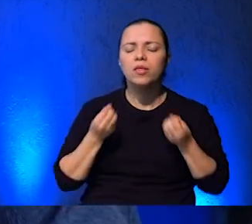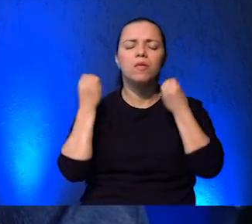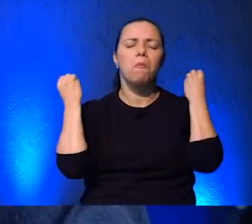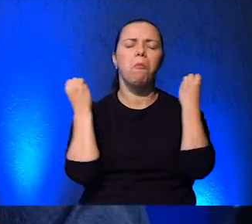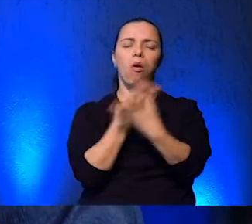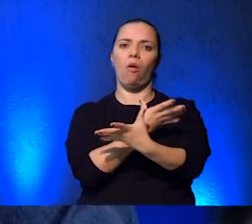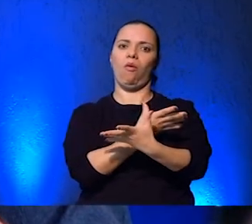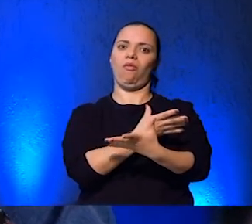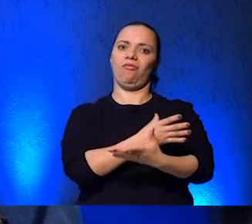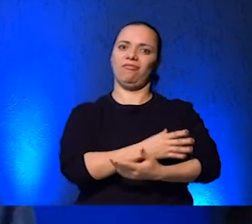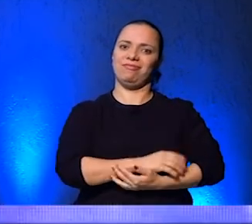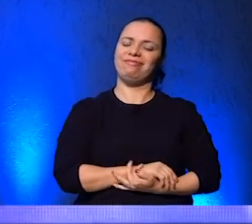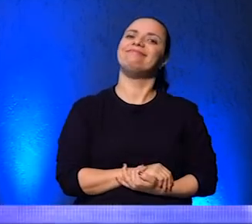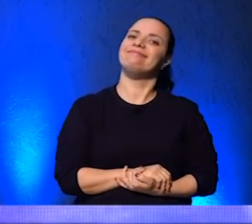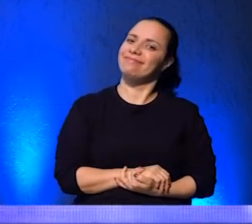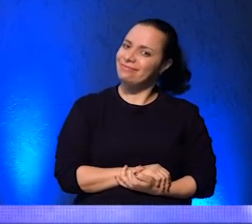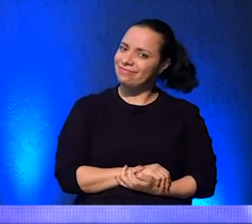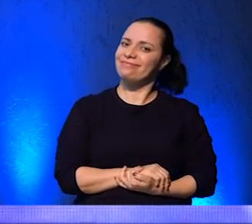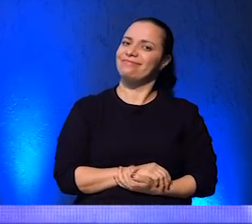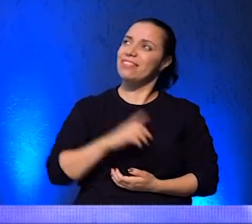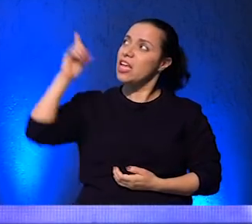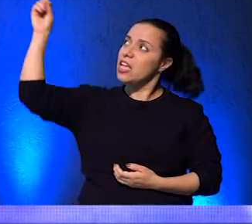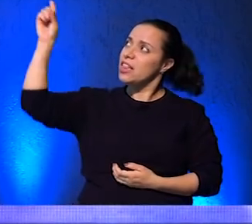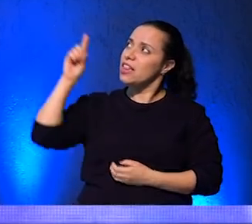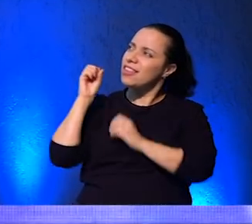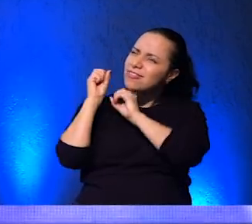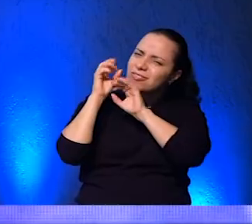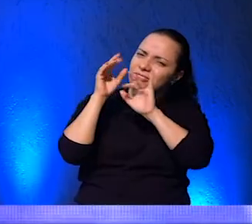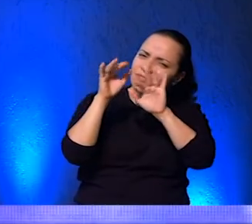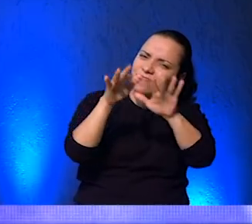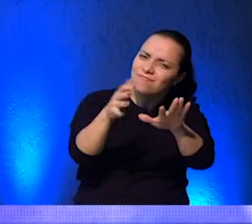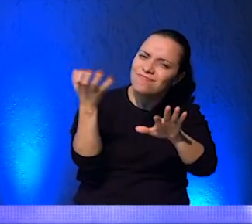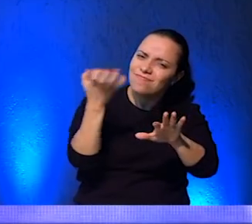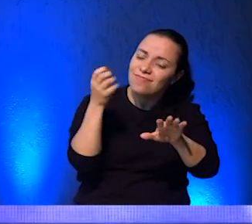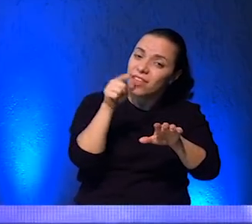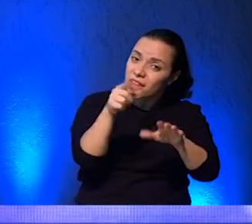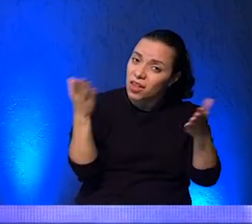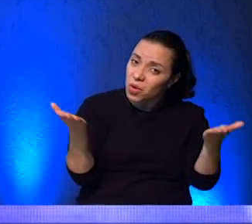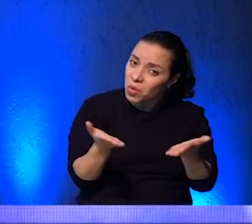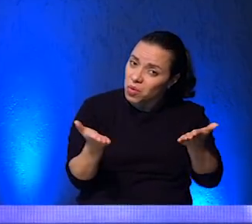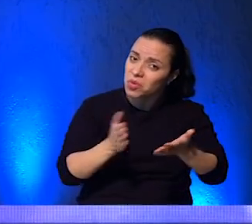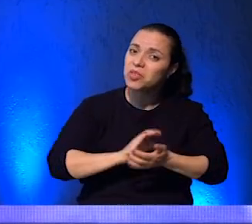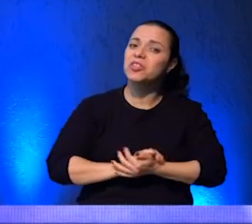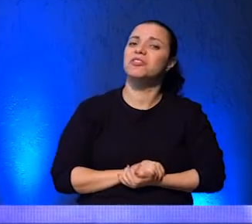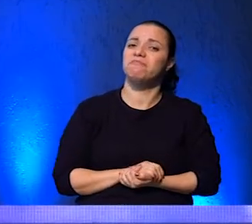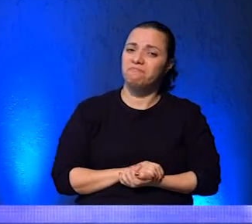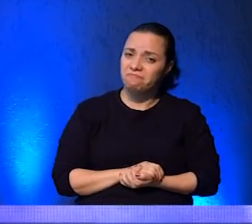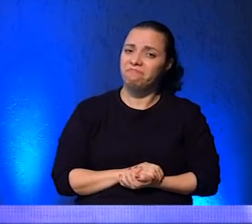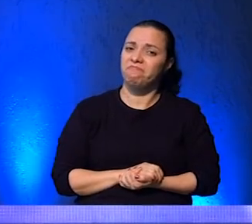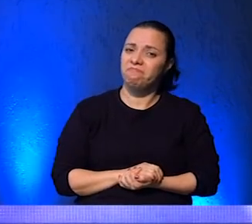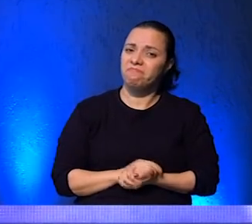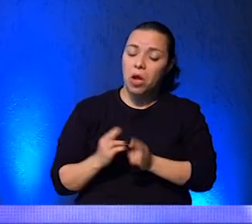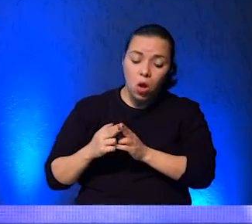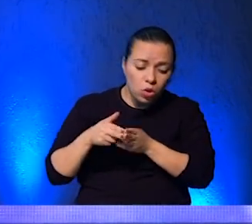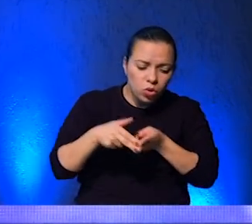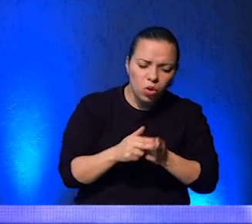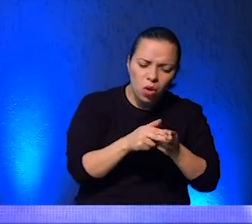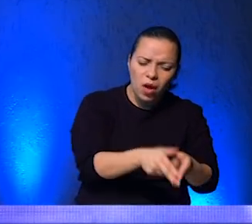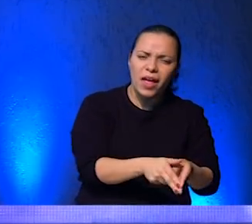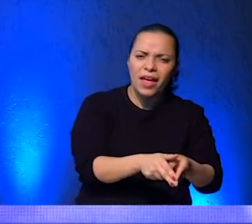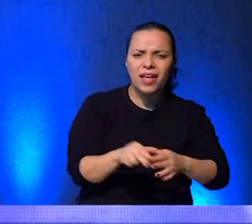pô e aí e deus quer te abençoar não foi só não é abraão